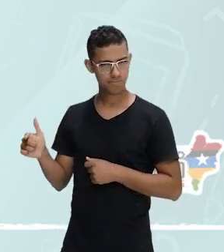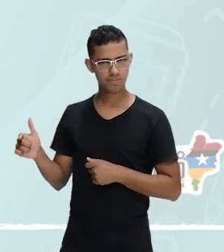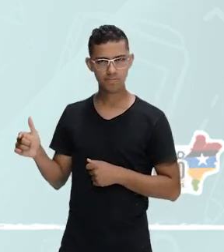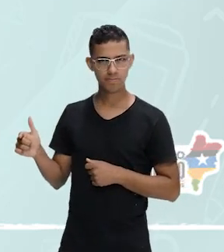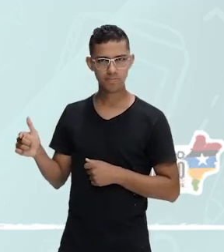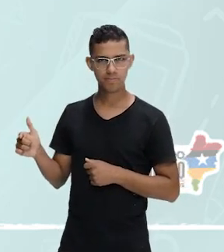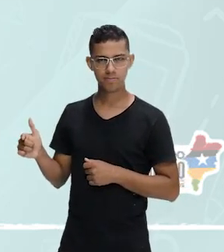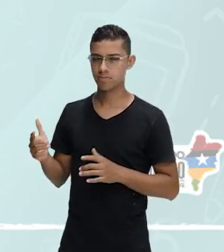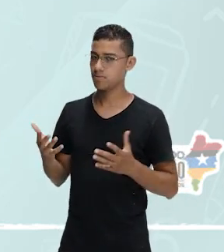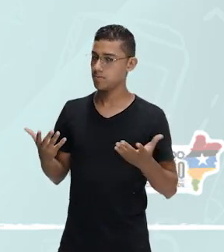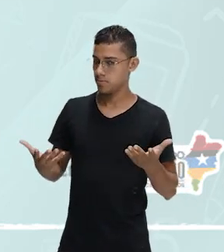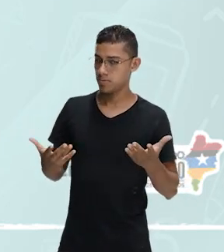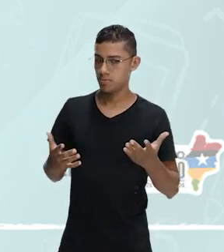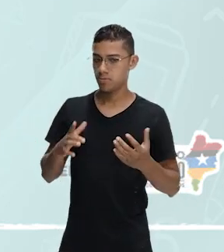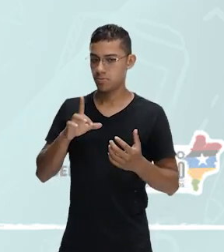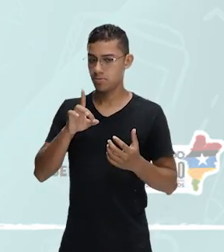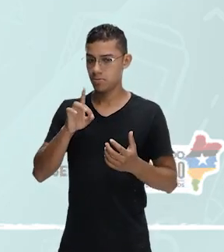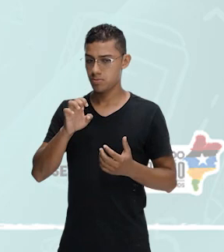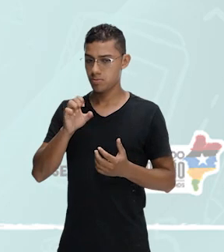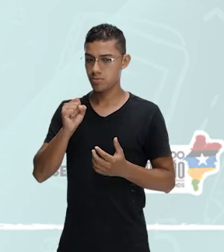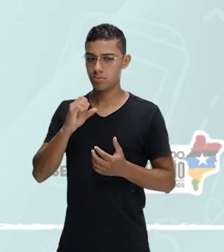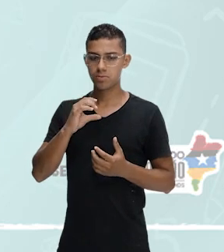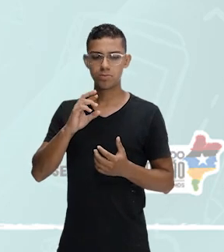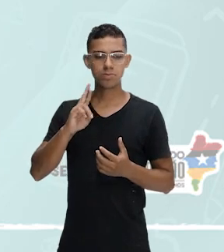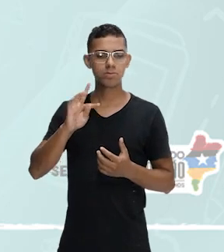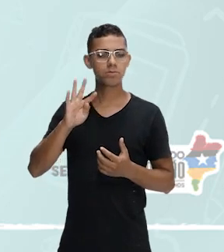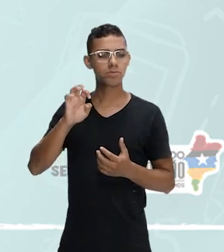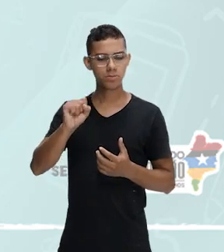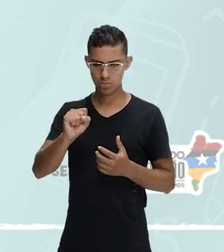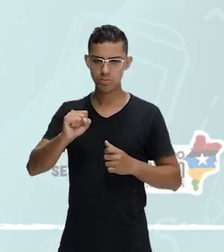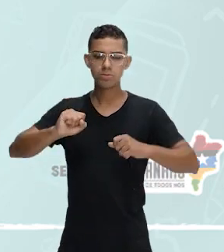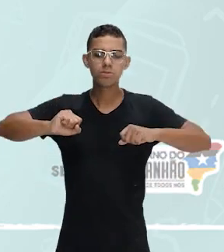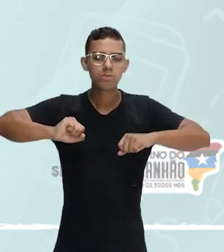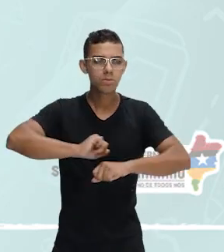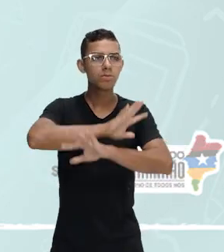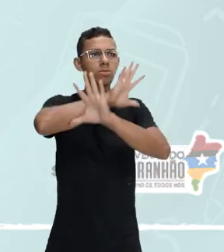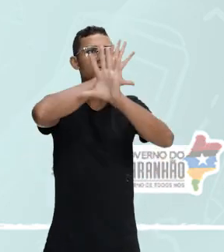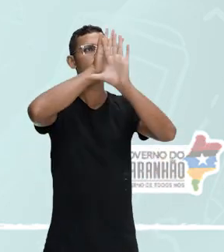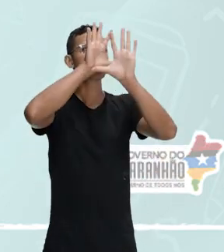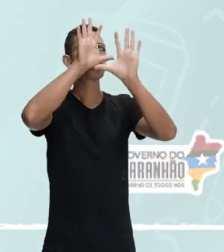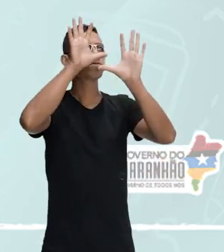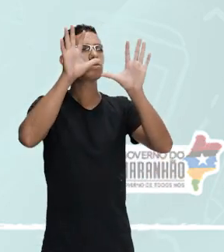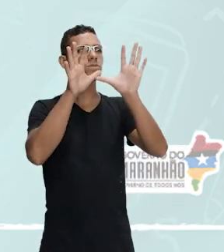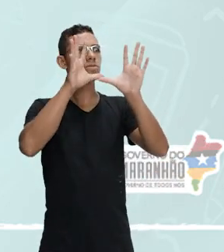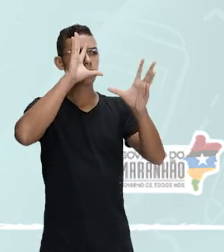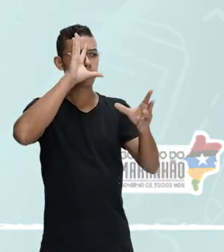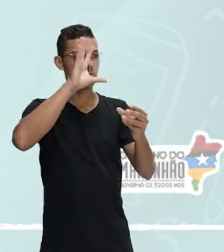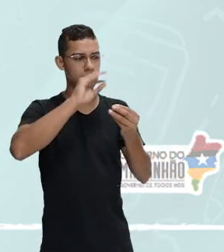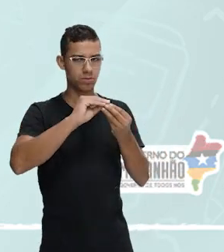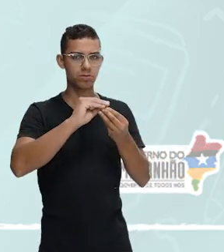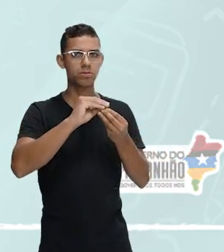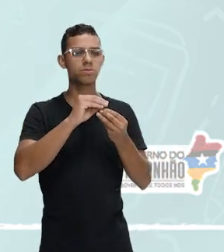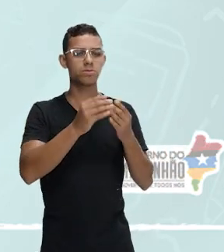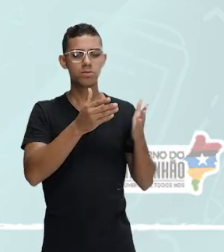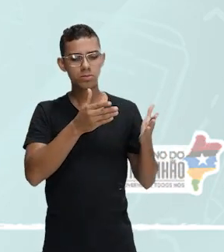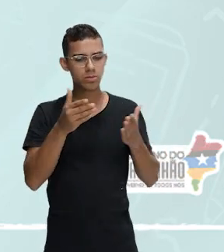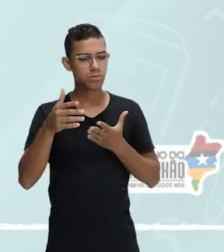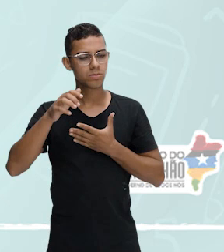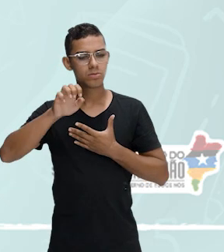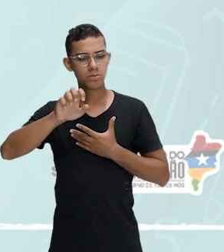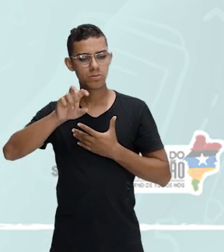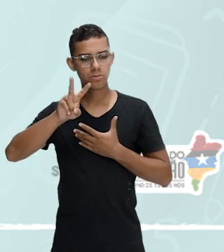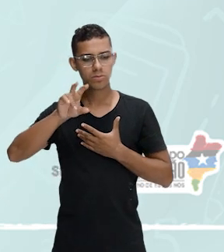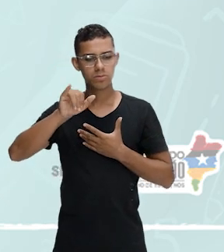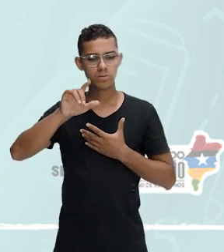O nosso filósofo Descartes, ele bota de forma clara a composição da evidência